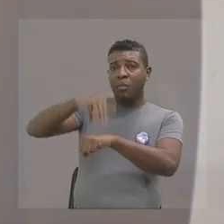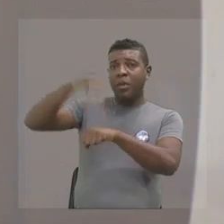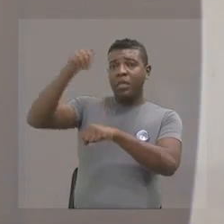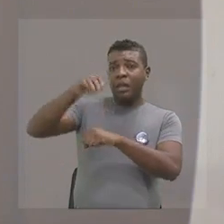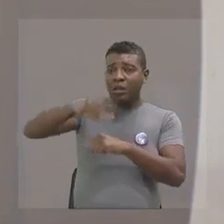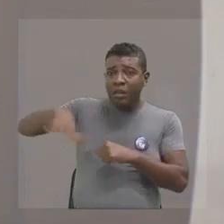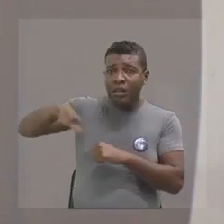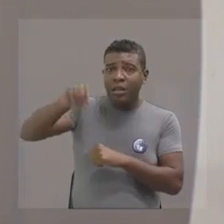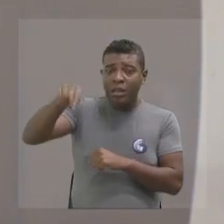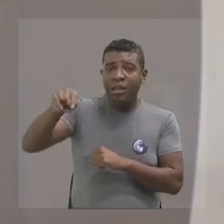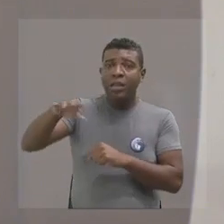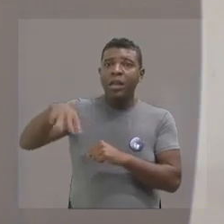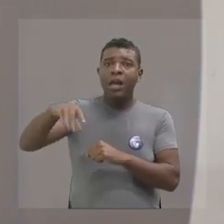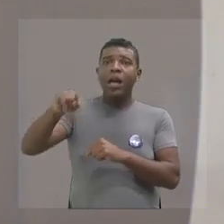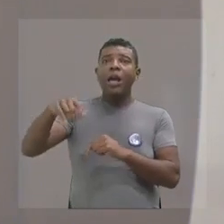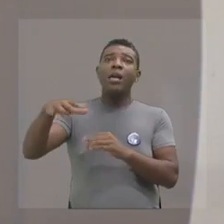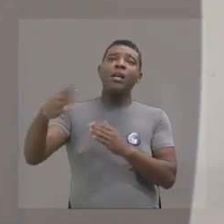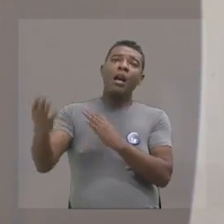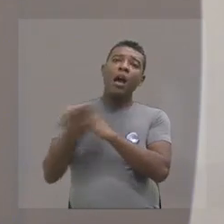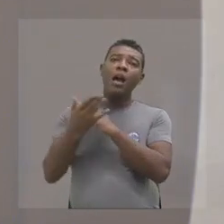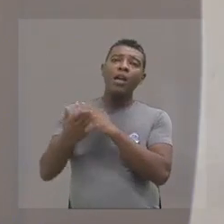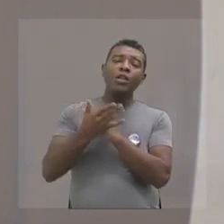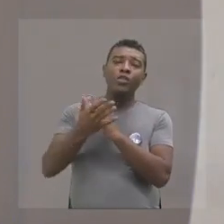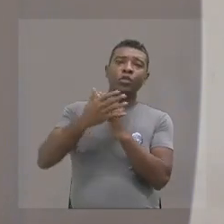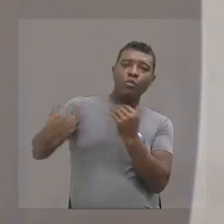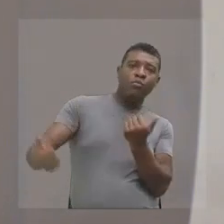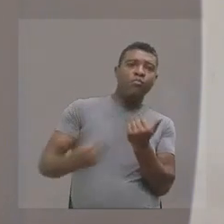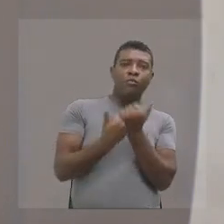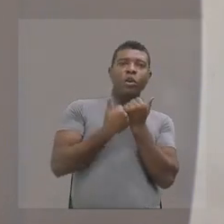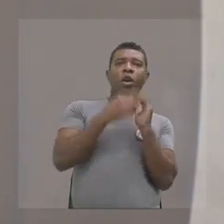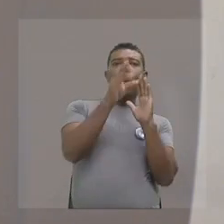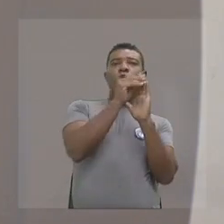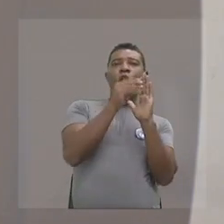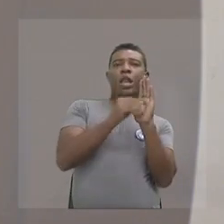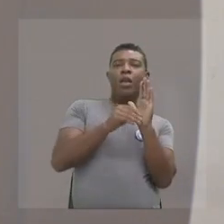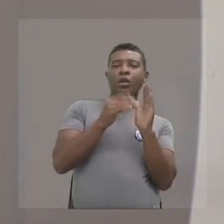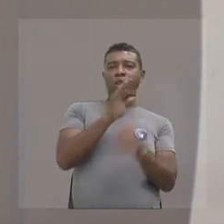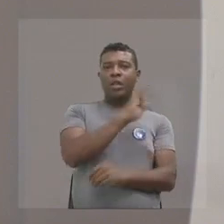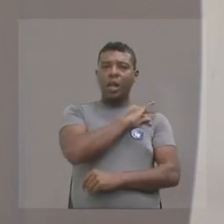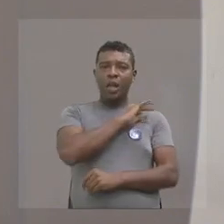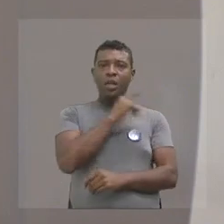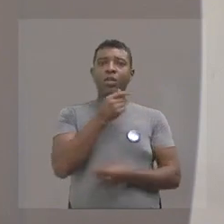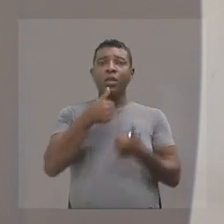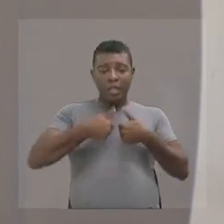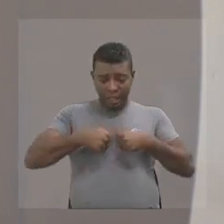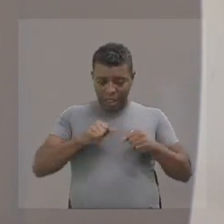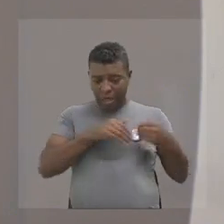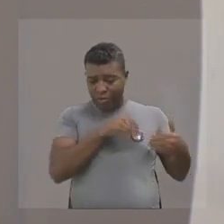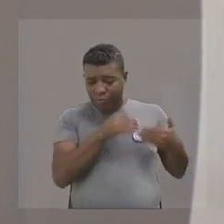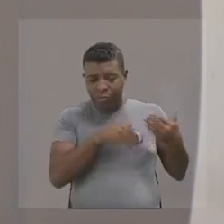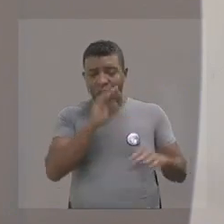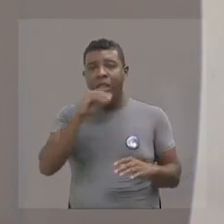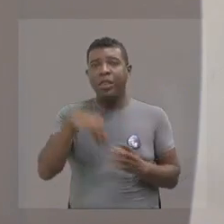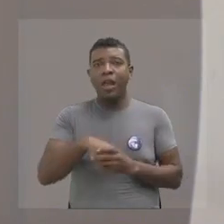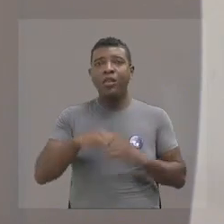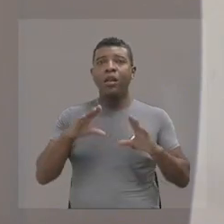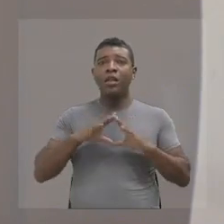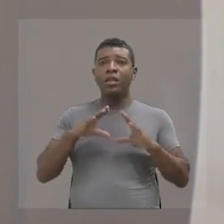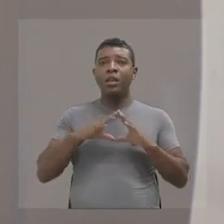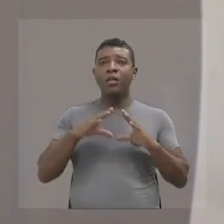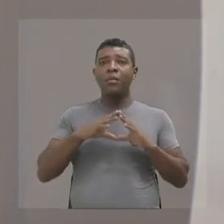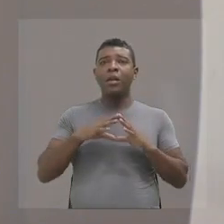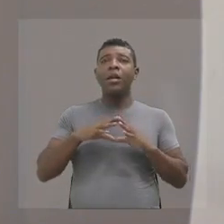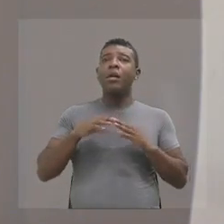subsidiou muito no conteúdo técnico desse projeto de lei esse projeto de lei está tramitando aqui na Assembleia Legislativa eu aproveito para pedir